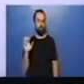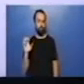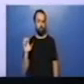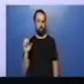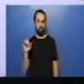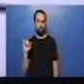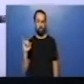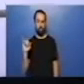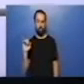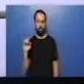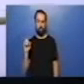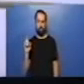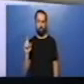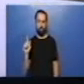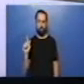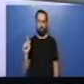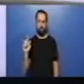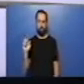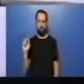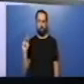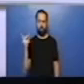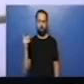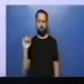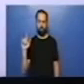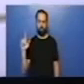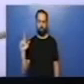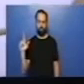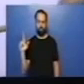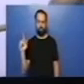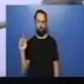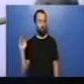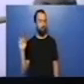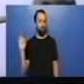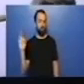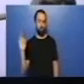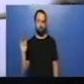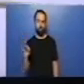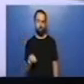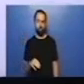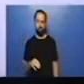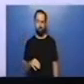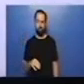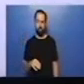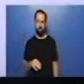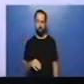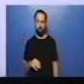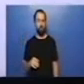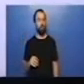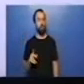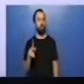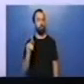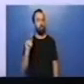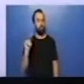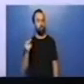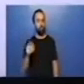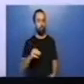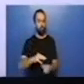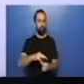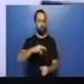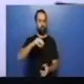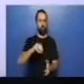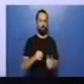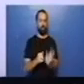sei. A pronúncia... Eu não sei, mas a H da altura vem do